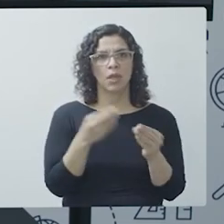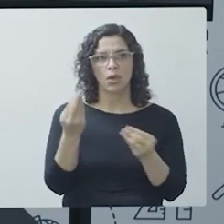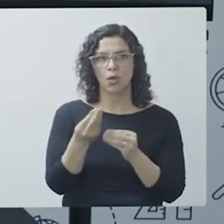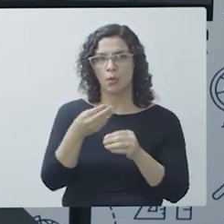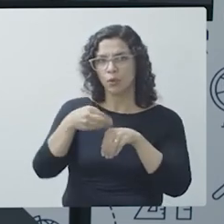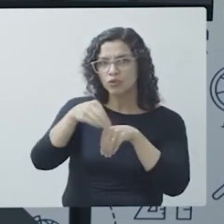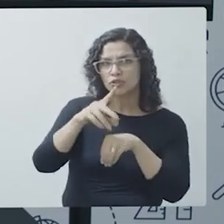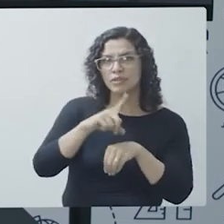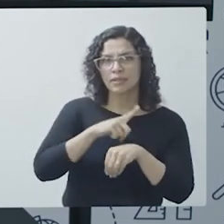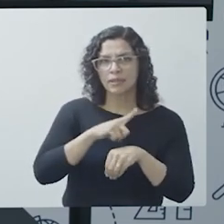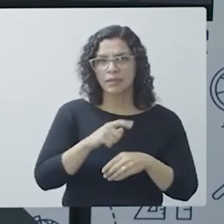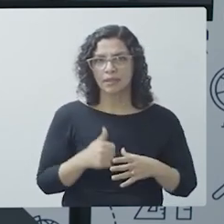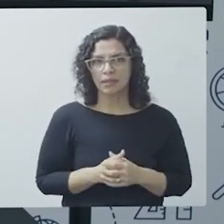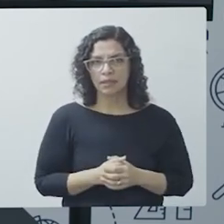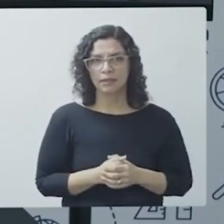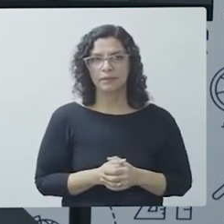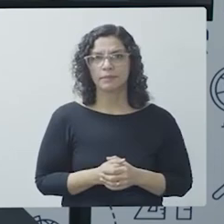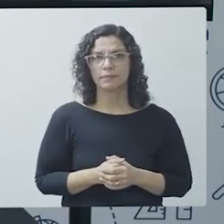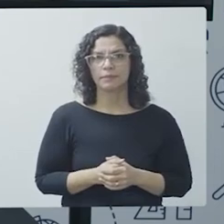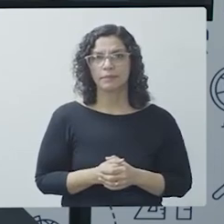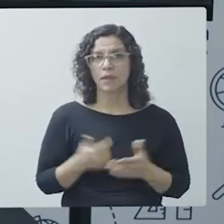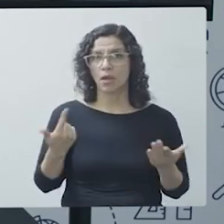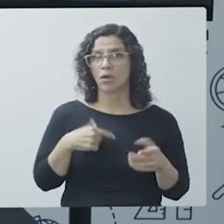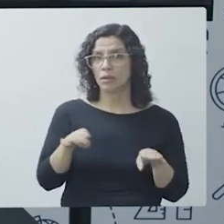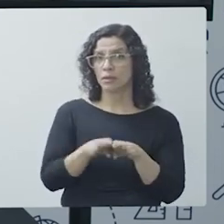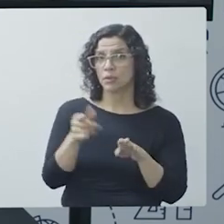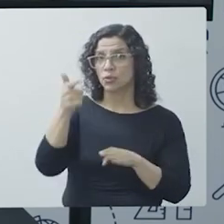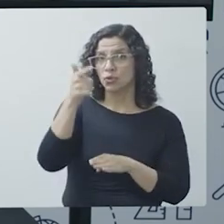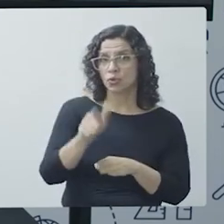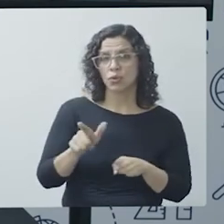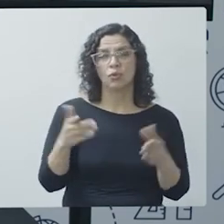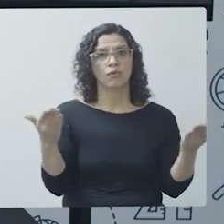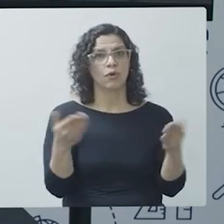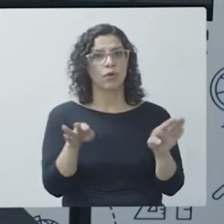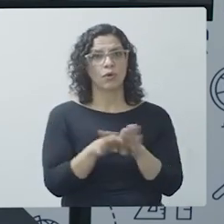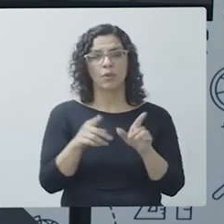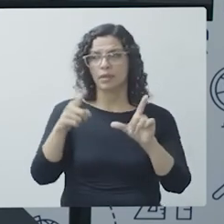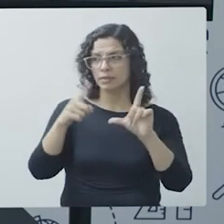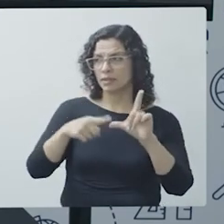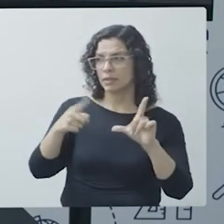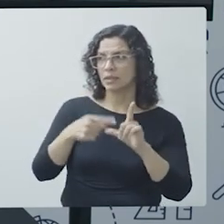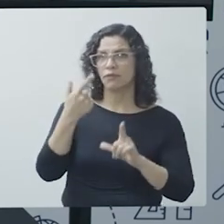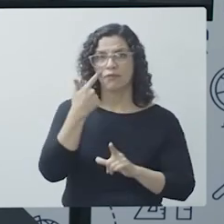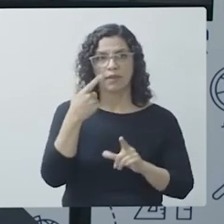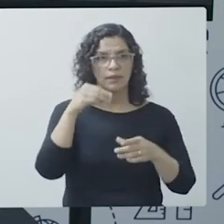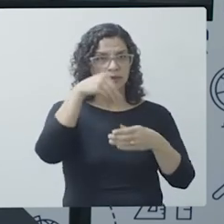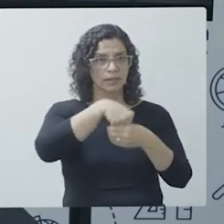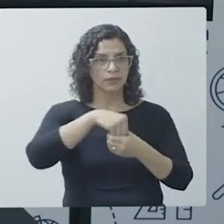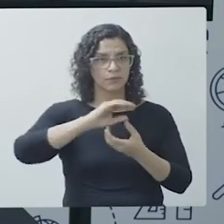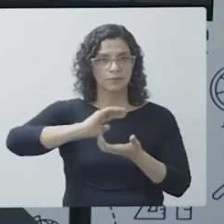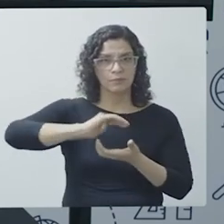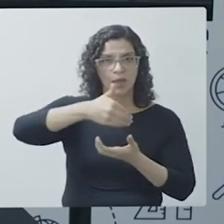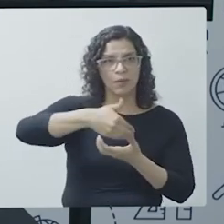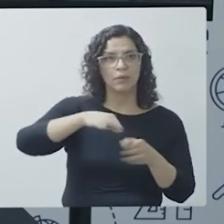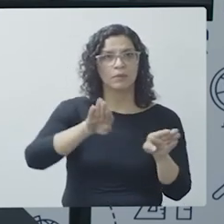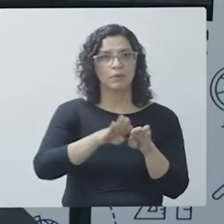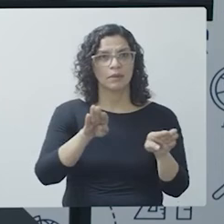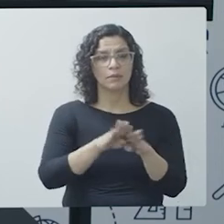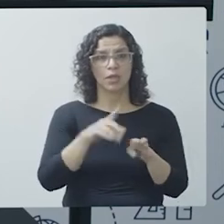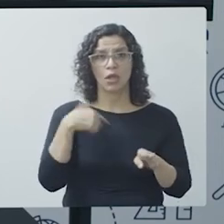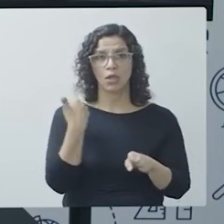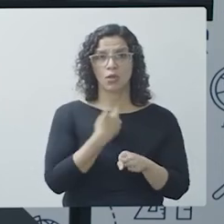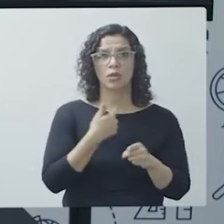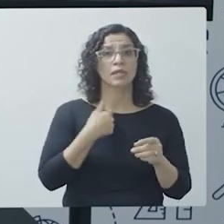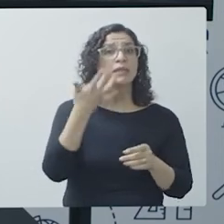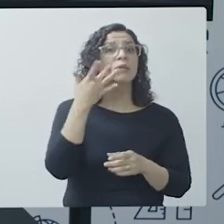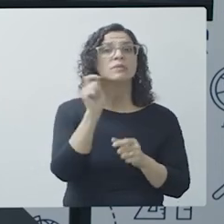Será que tem dicas? Vou pegar de novo então aqui as letras de dentro do baú. Eu